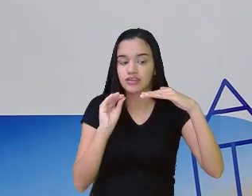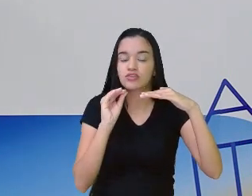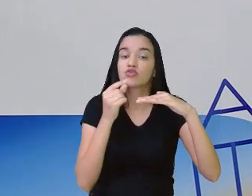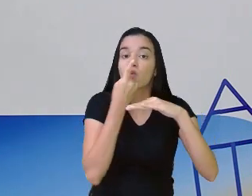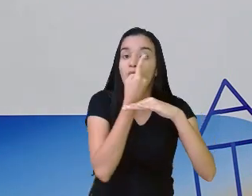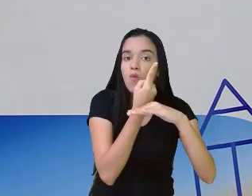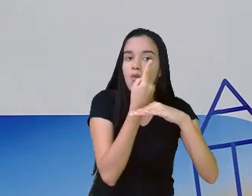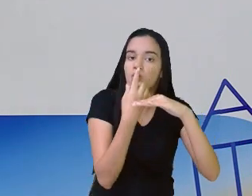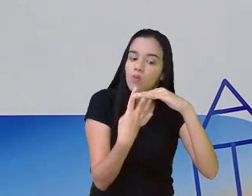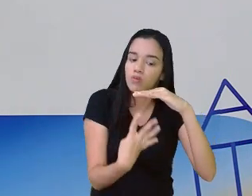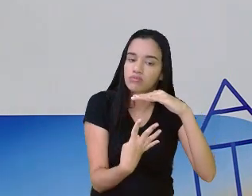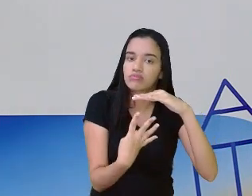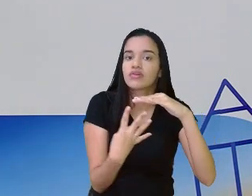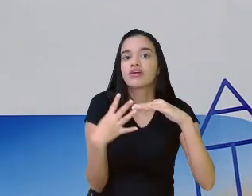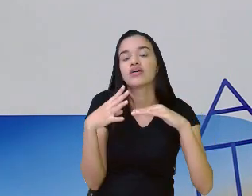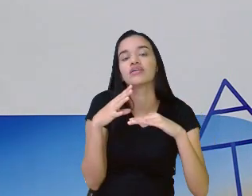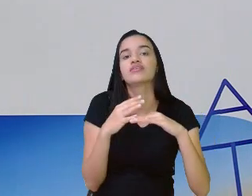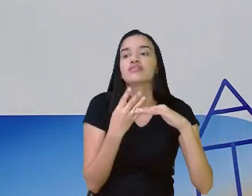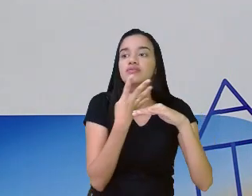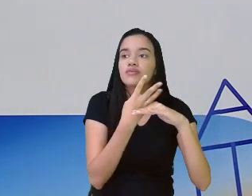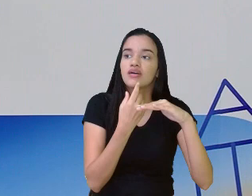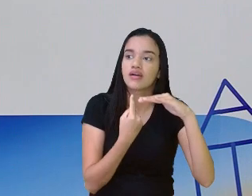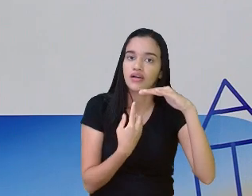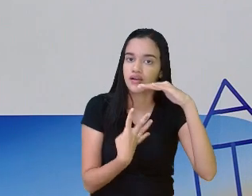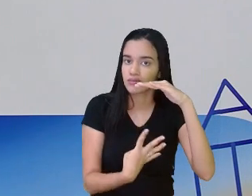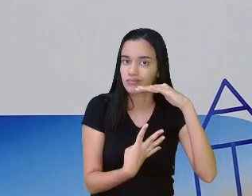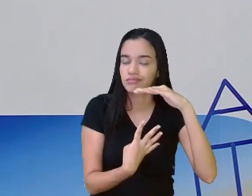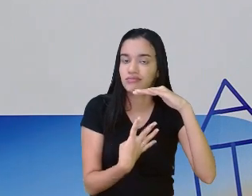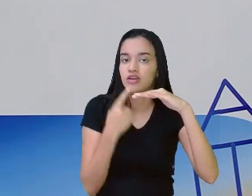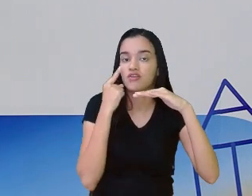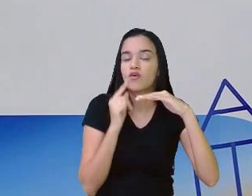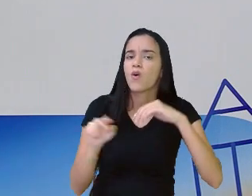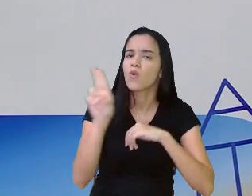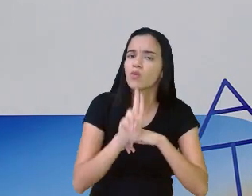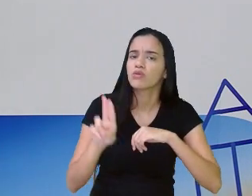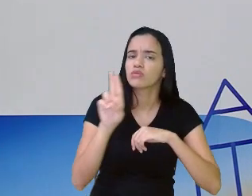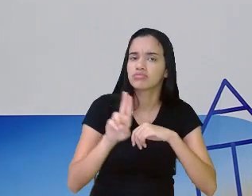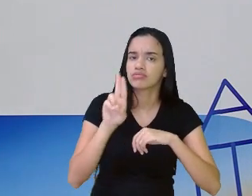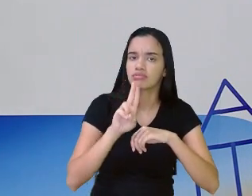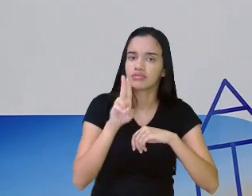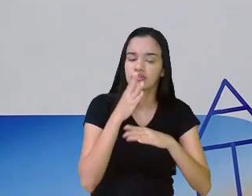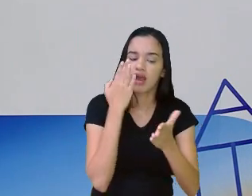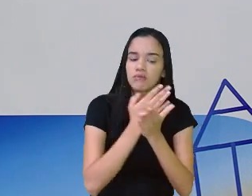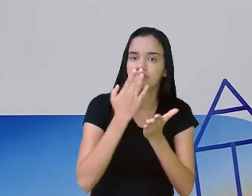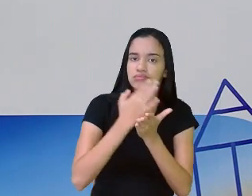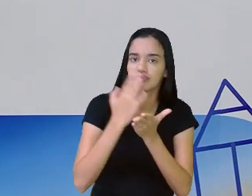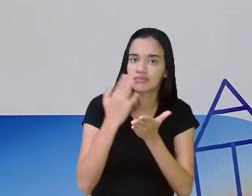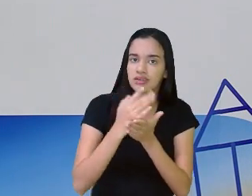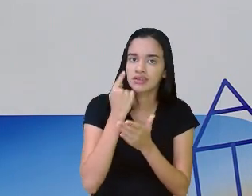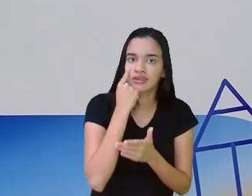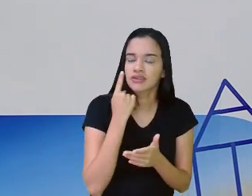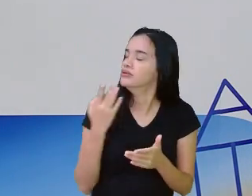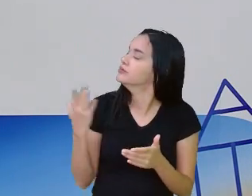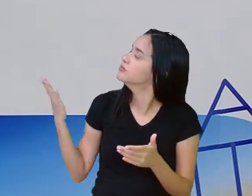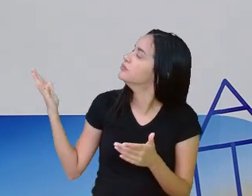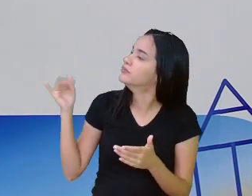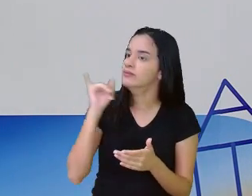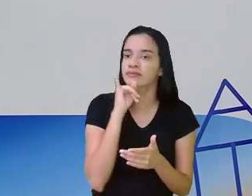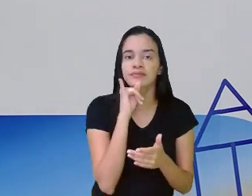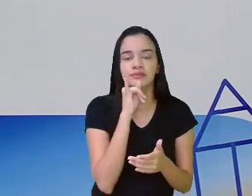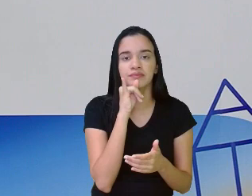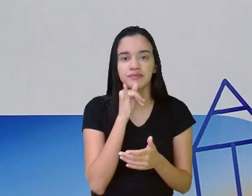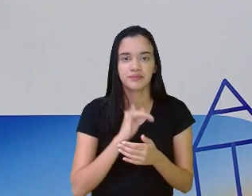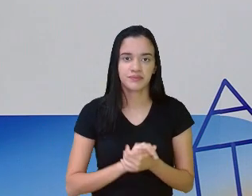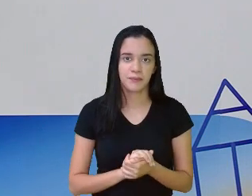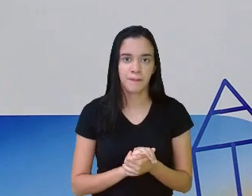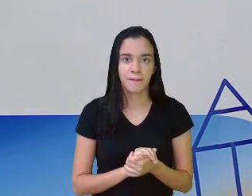1/4, que é uma parte das 4, vou utilizar uma parte das 4 que eu dividi. Tenho esse exemplo na mesa